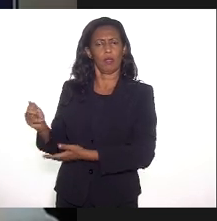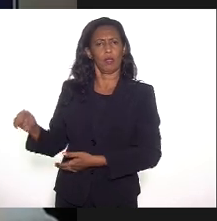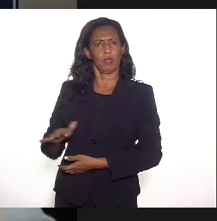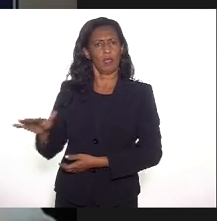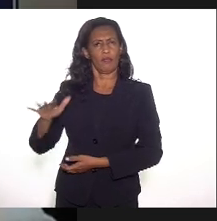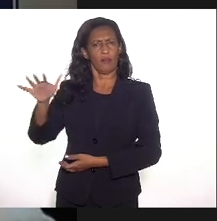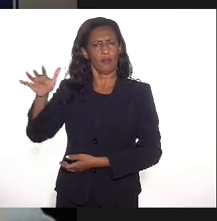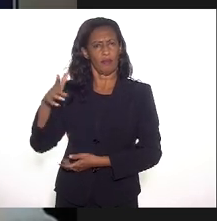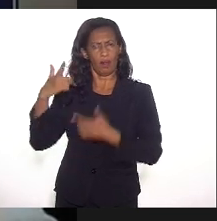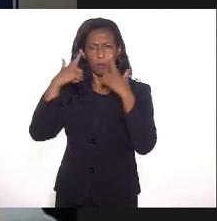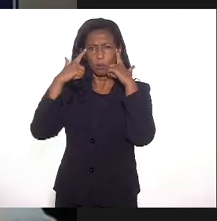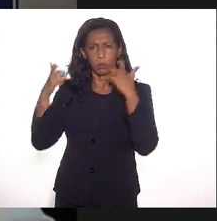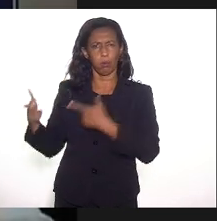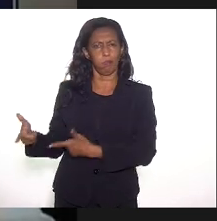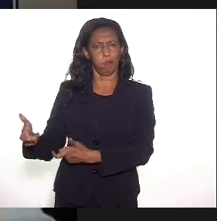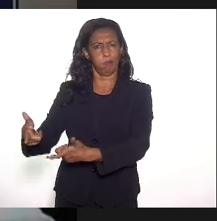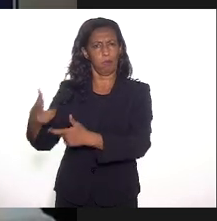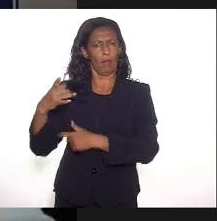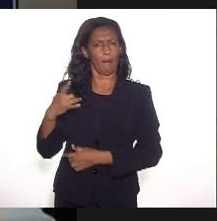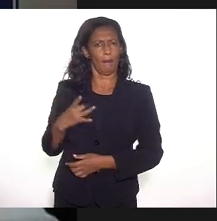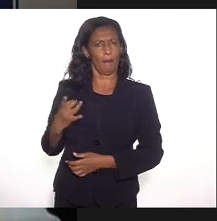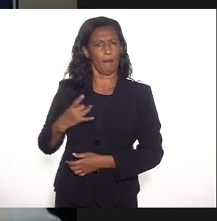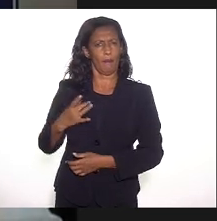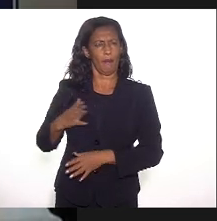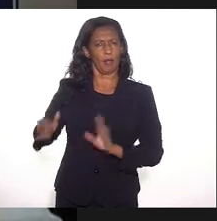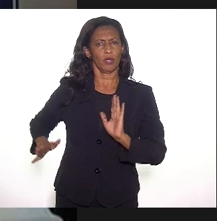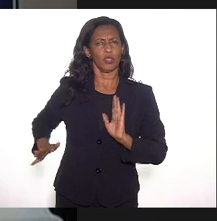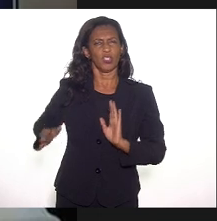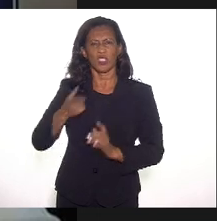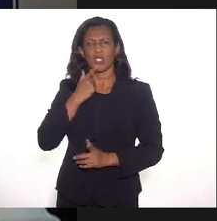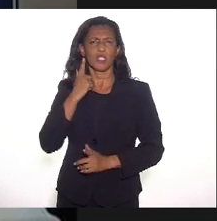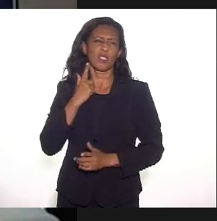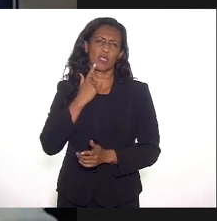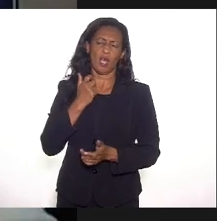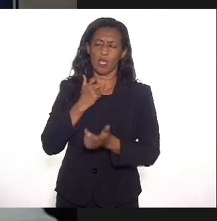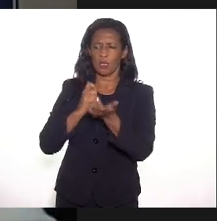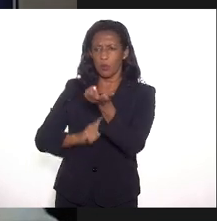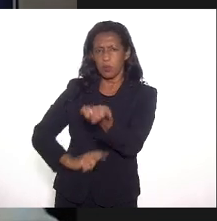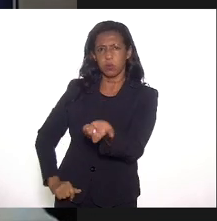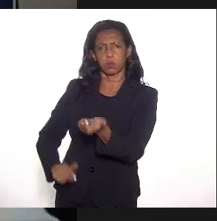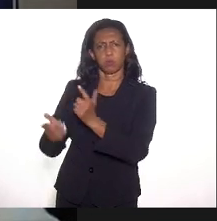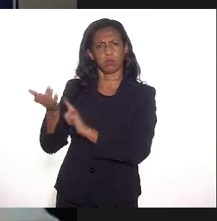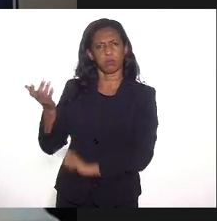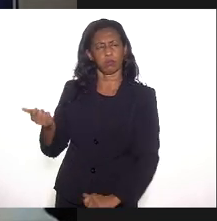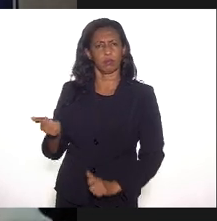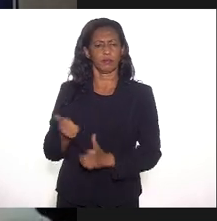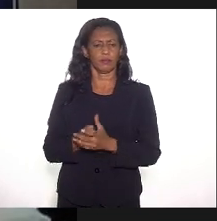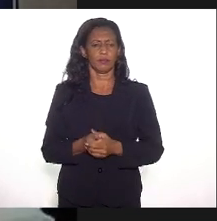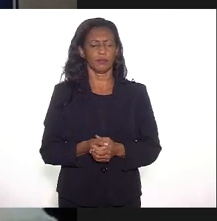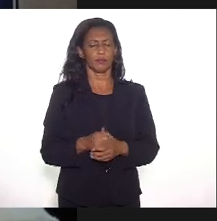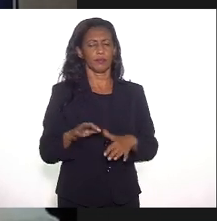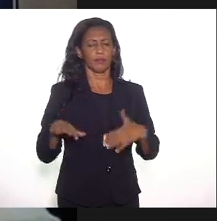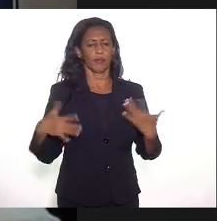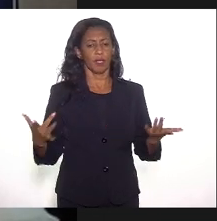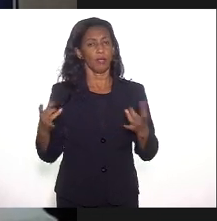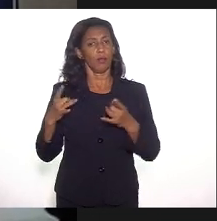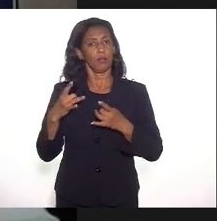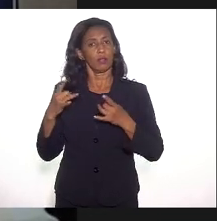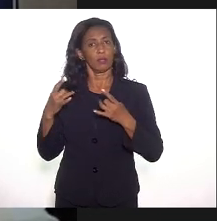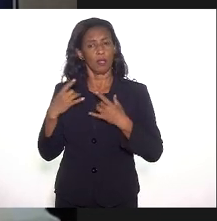de terror, numa lógica de medo, numa lógica de banho de sangue quase que cotidiano dentro dessas favelas. Então, deixar